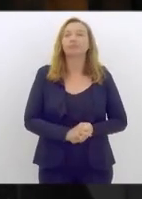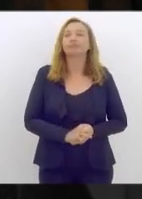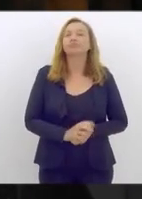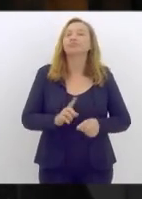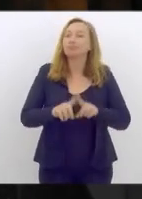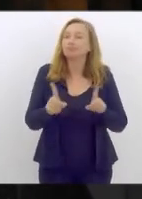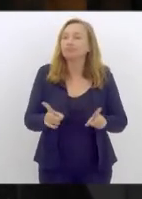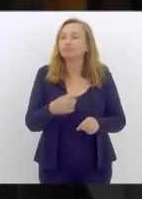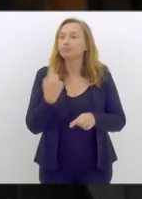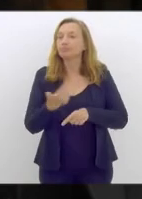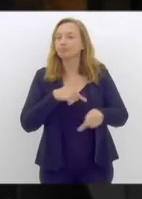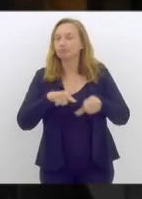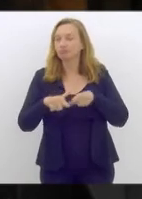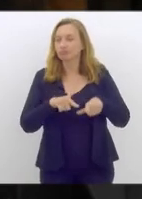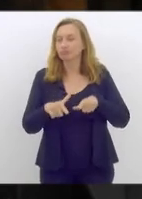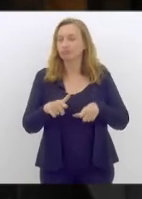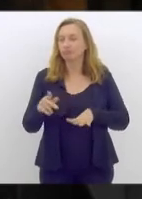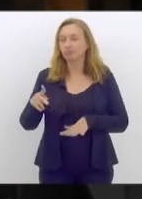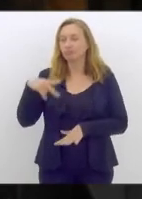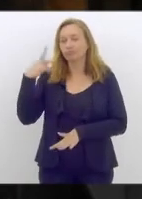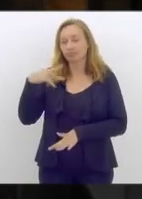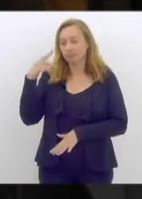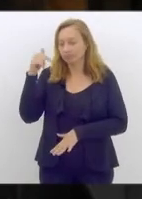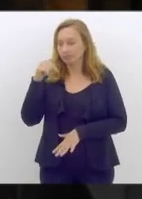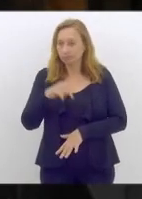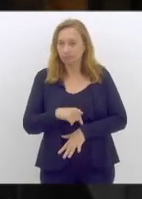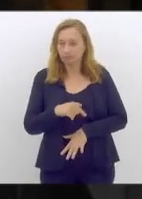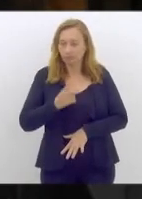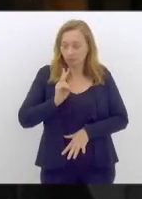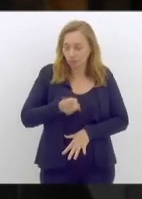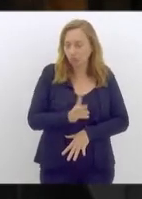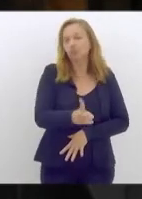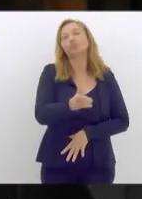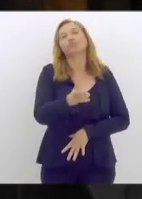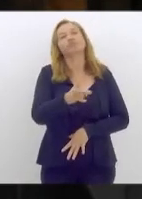o nosso trabalho no Parlamento Fluminense continua